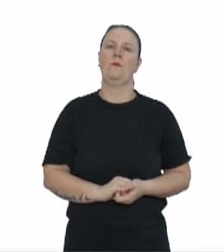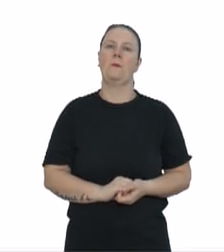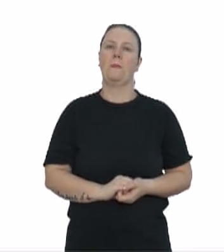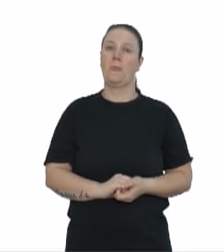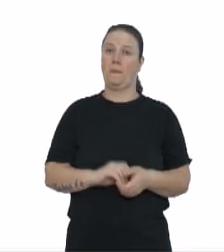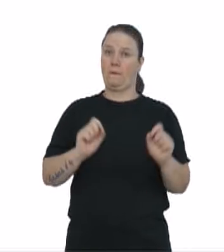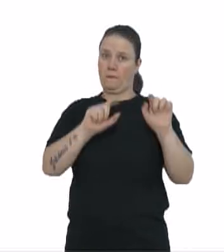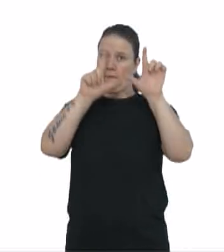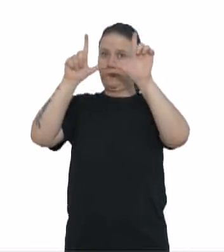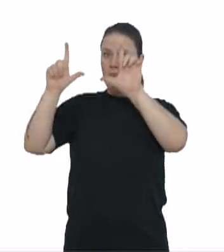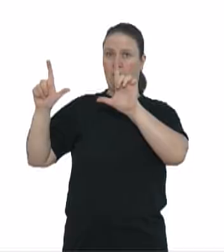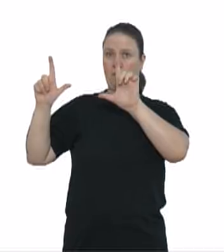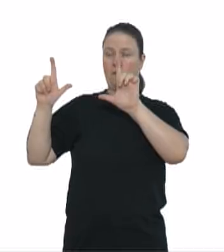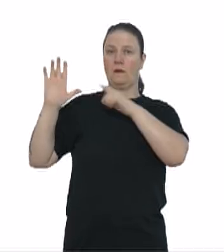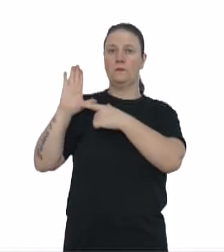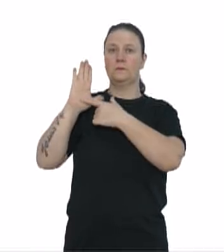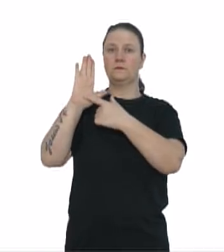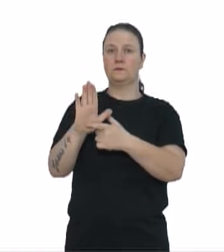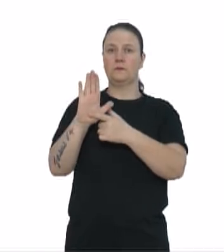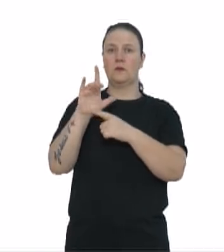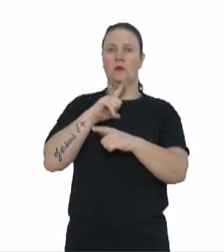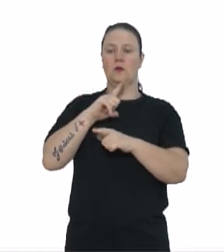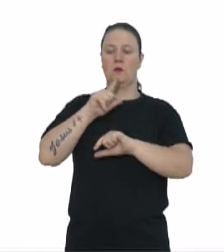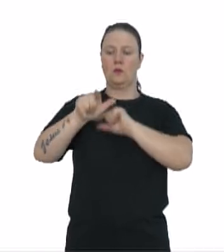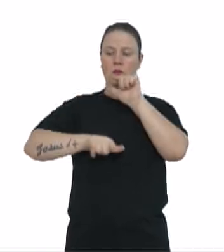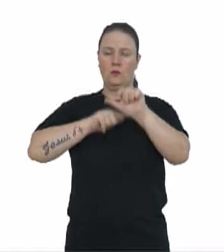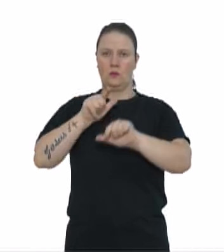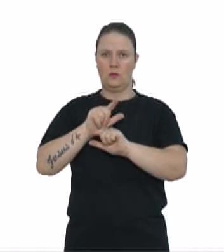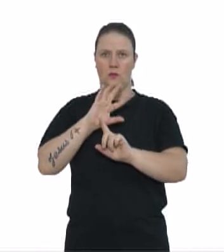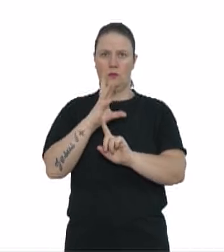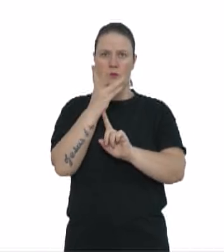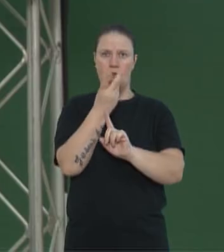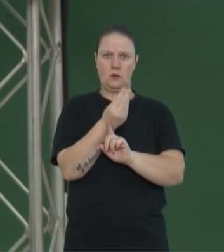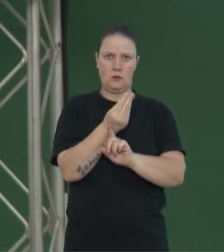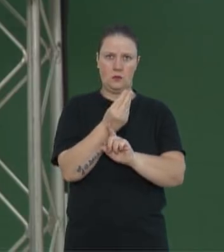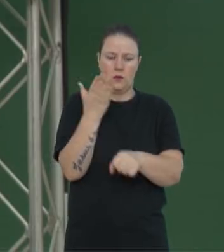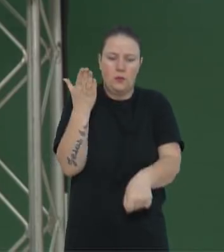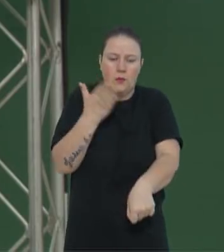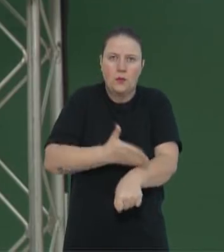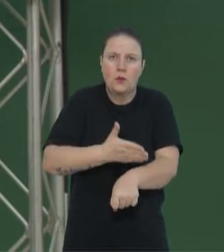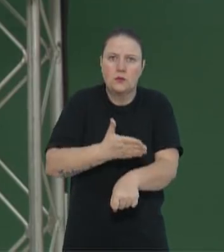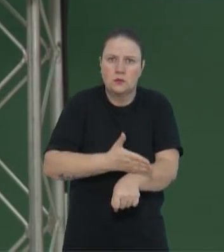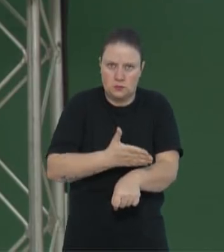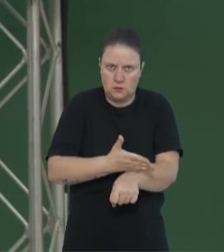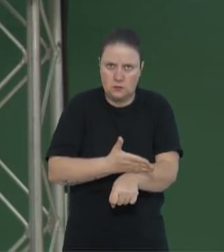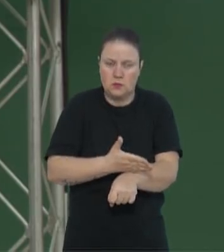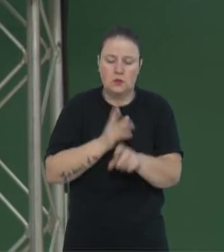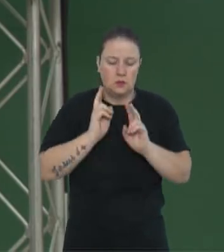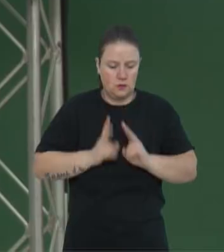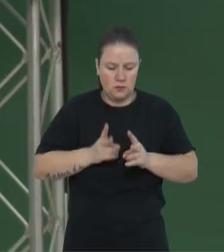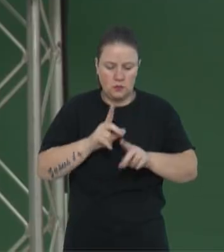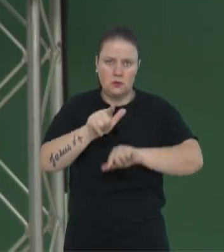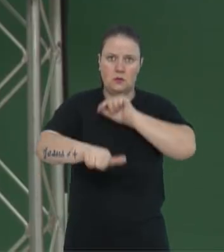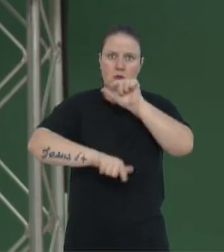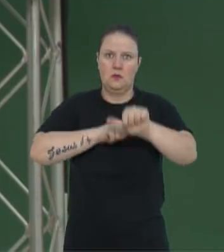Aqui eu trouxe um trabalho de um artista contemporâneo, ou seja, que está trabalhando hoje em dia ainda, ele